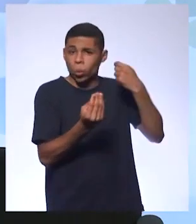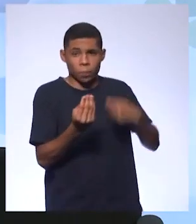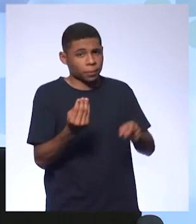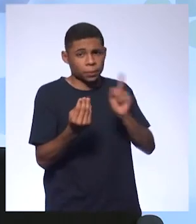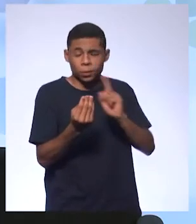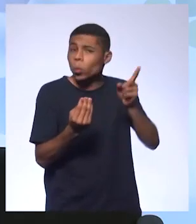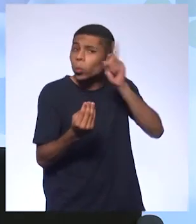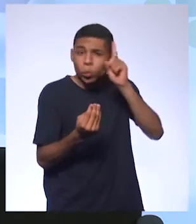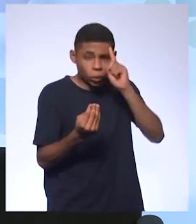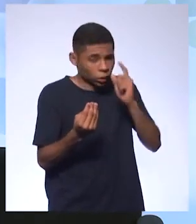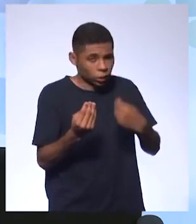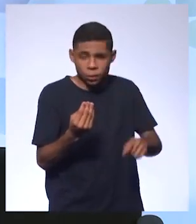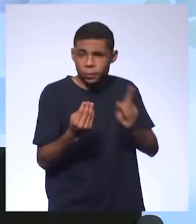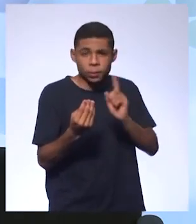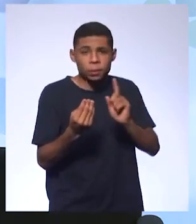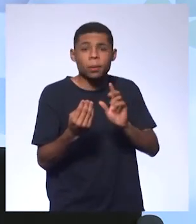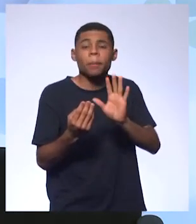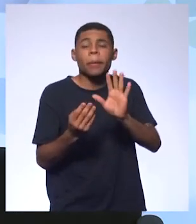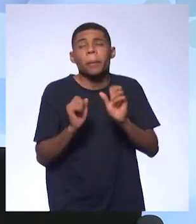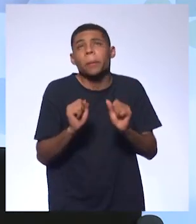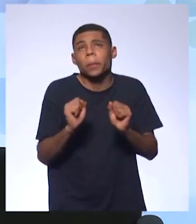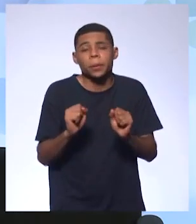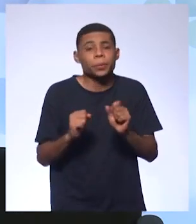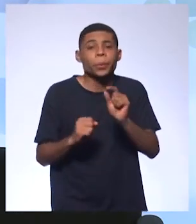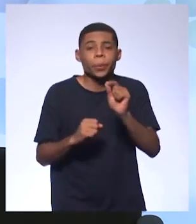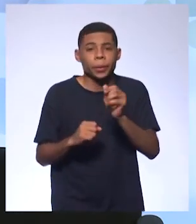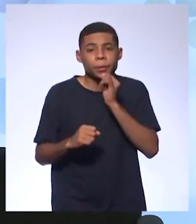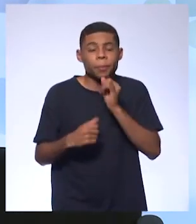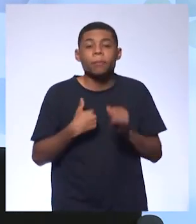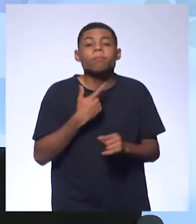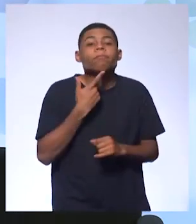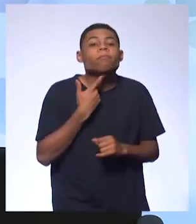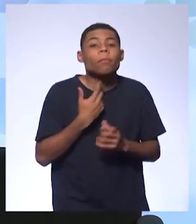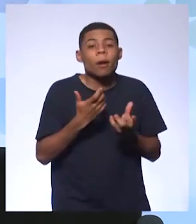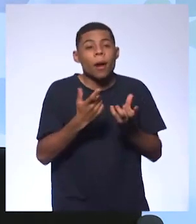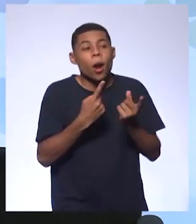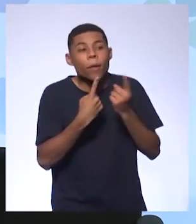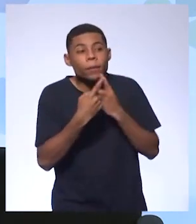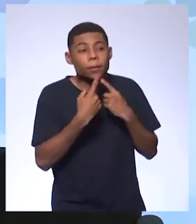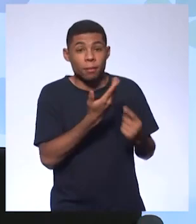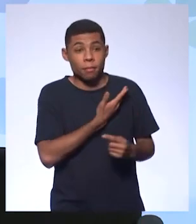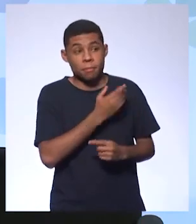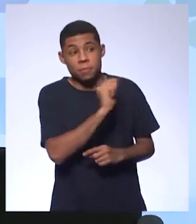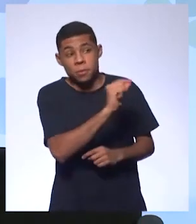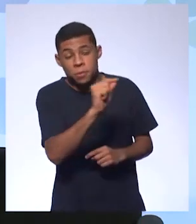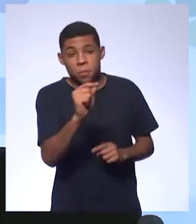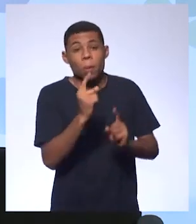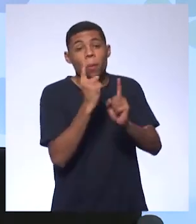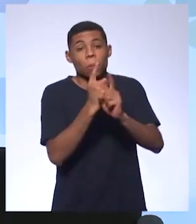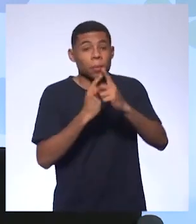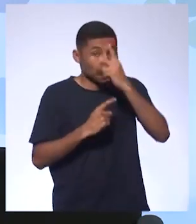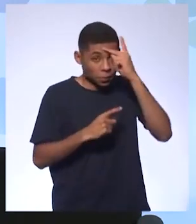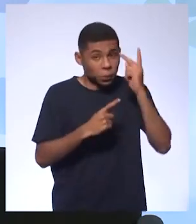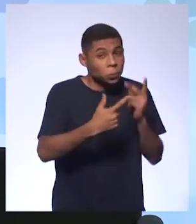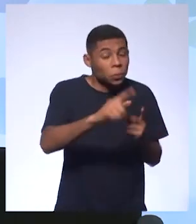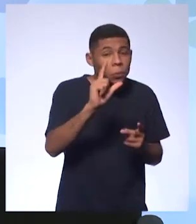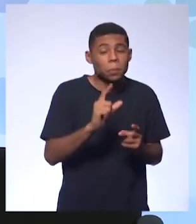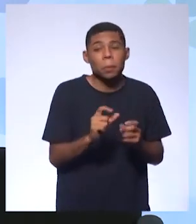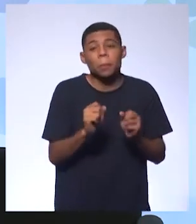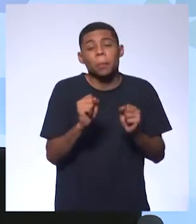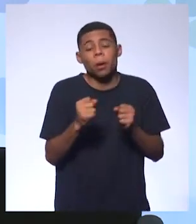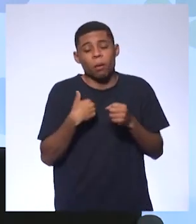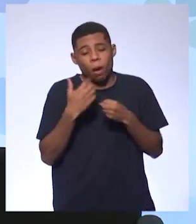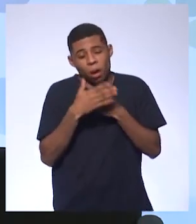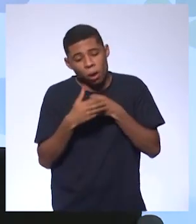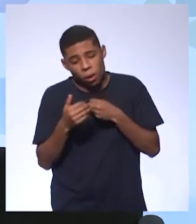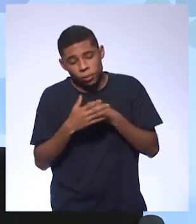os dias? Pode ser o desejo de conversar com amigos, de encontrar com outras pessoas, pode ser uma